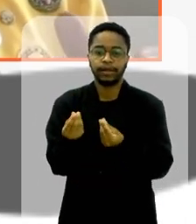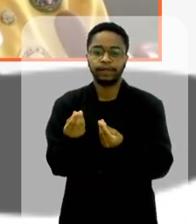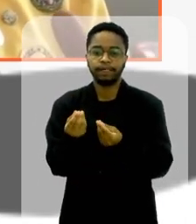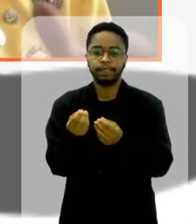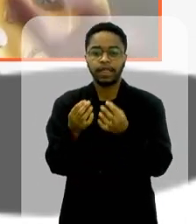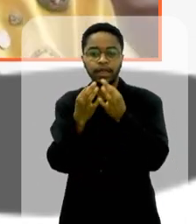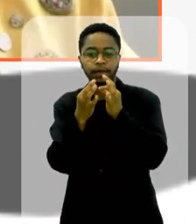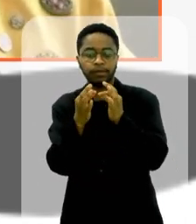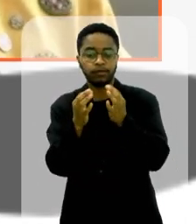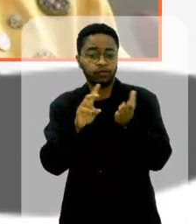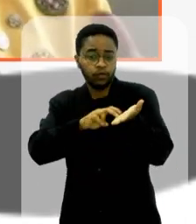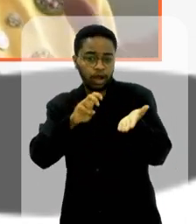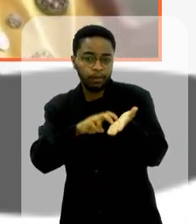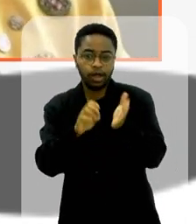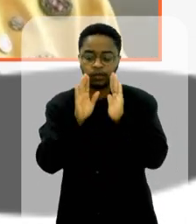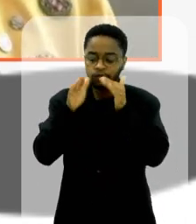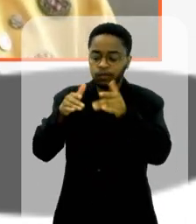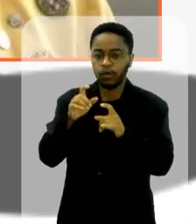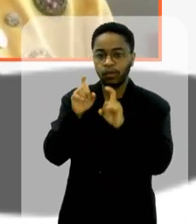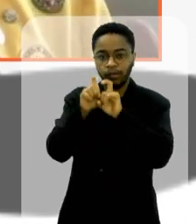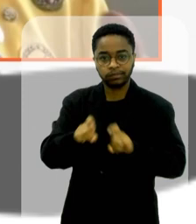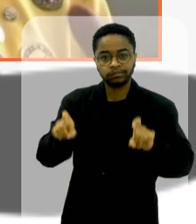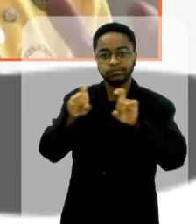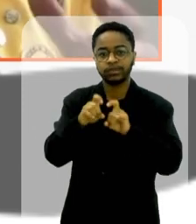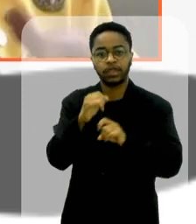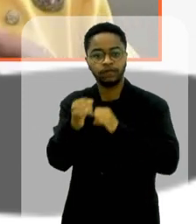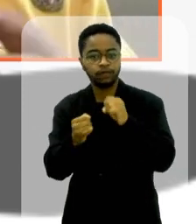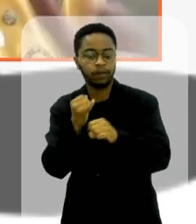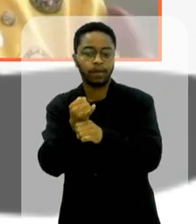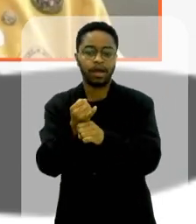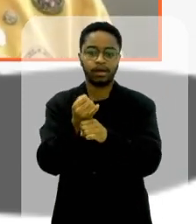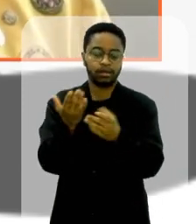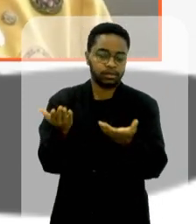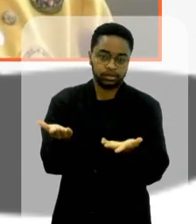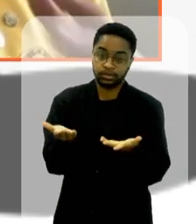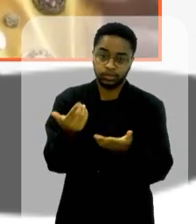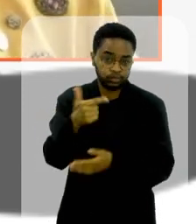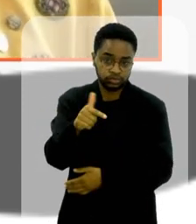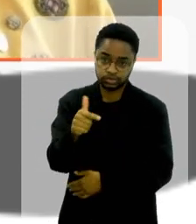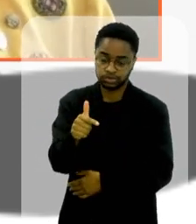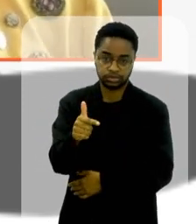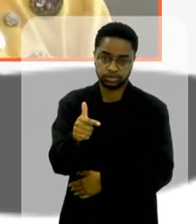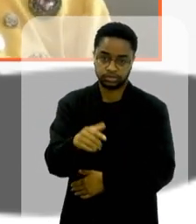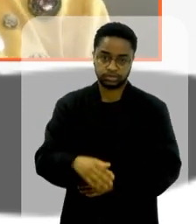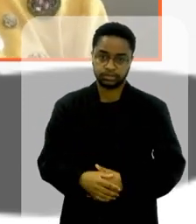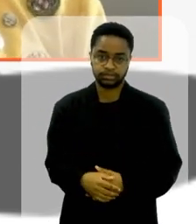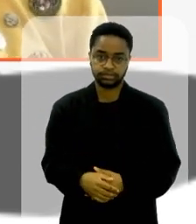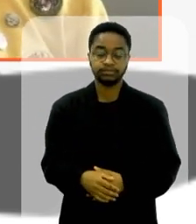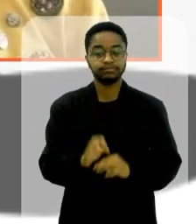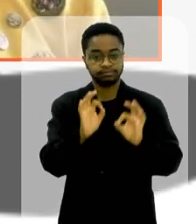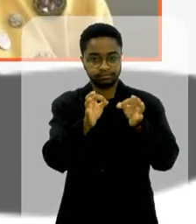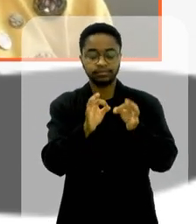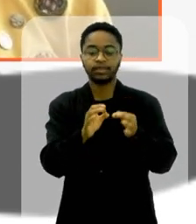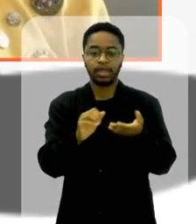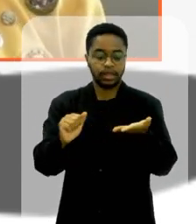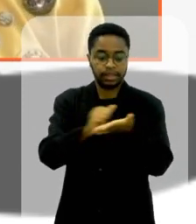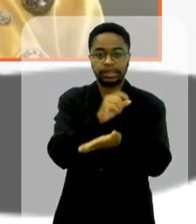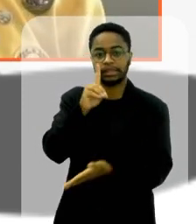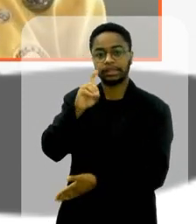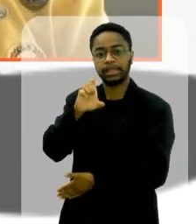de termos Informática, de né? De informática, né? Então, aí, delete, a razão input, disso.